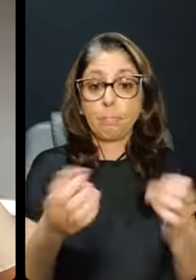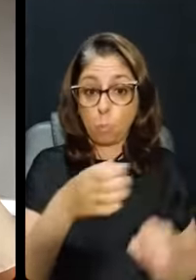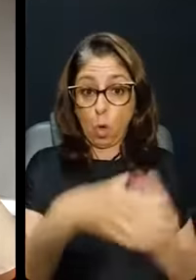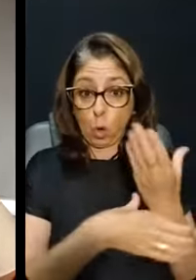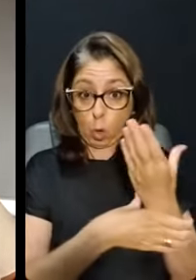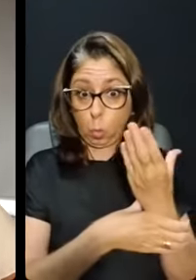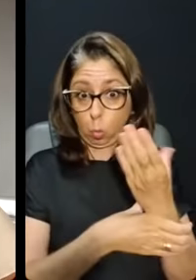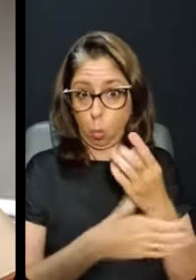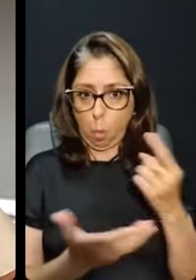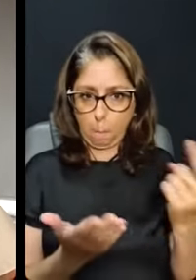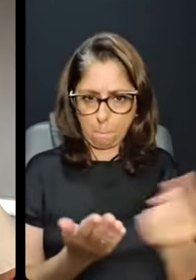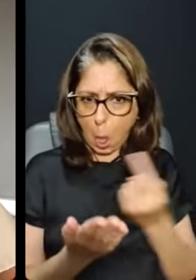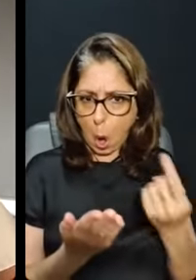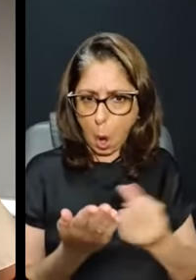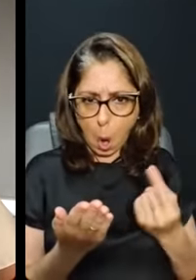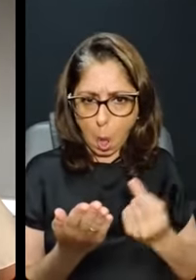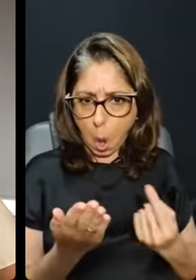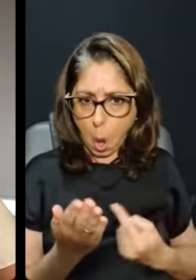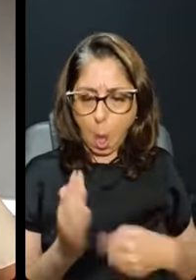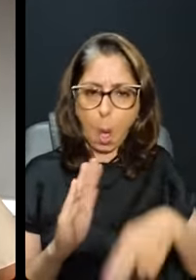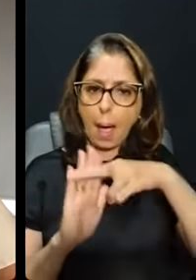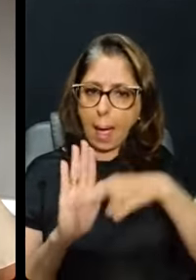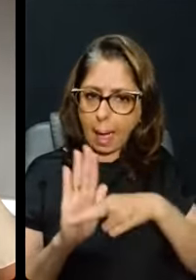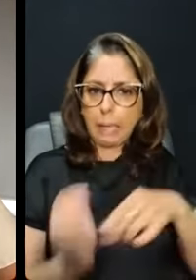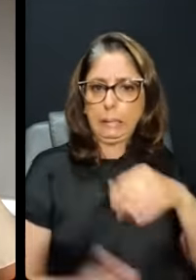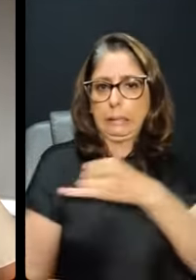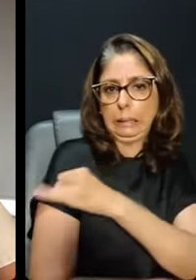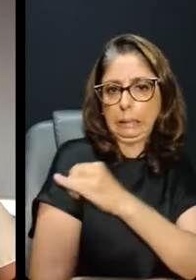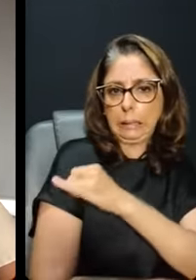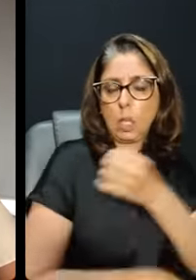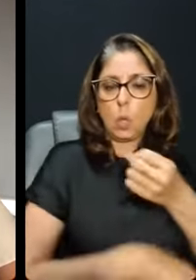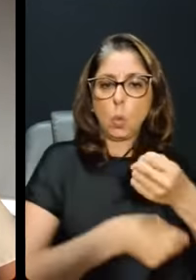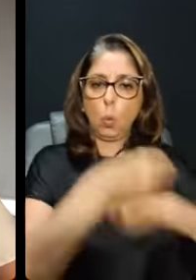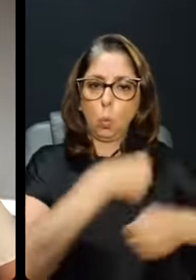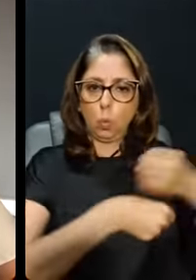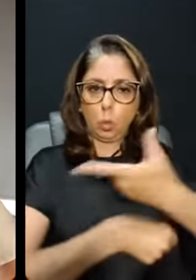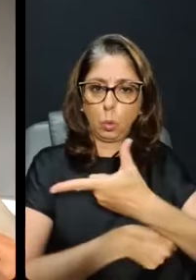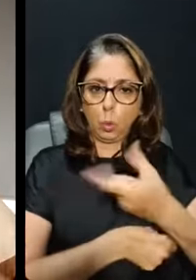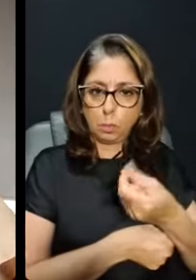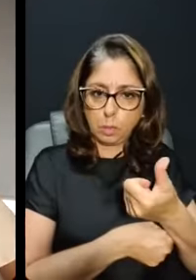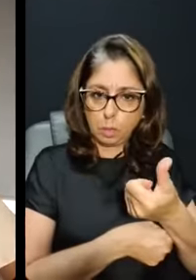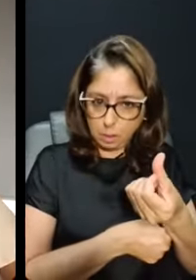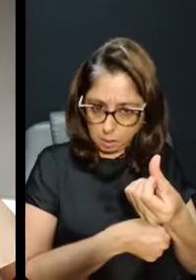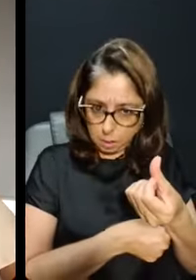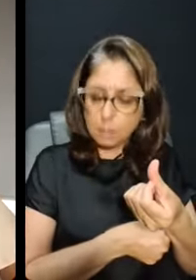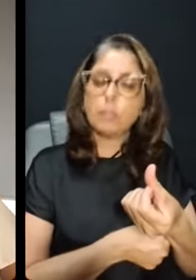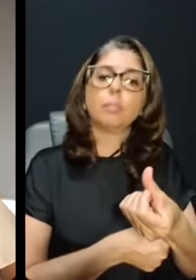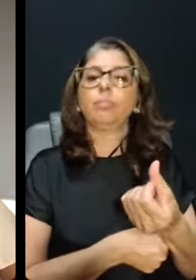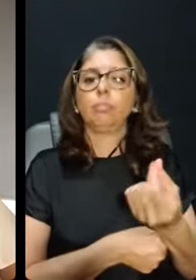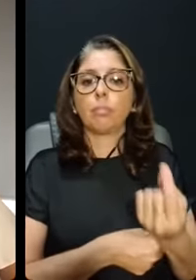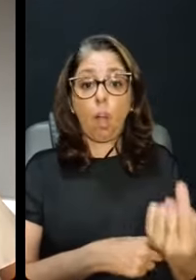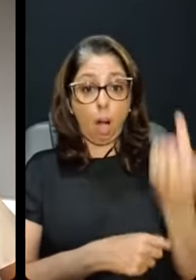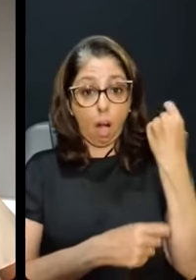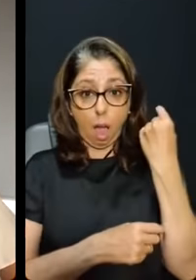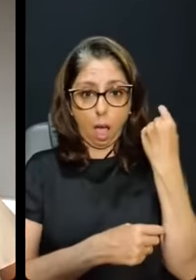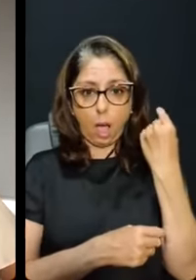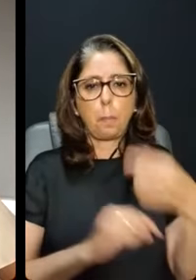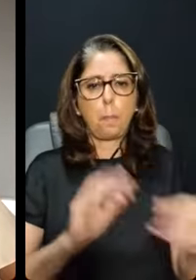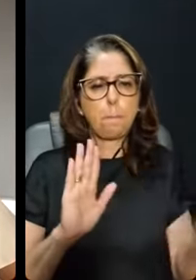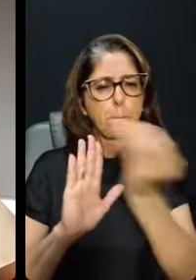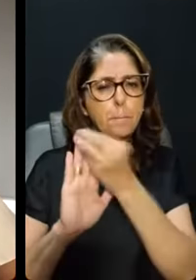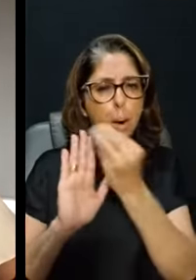Acessibilidade Rio 2016, criado pelo Rio 2016, que a gente incorporou isso. Então foi